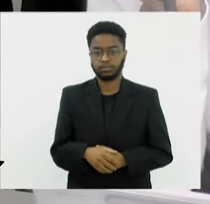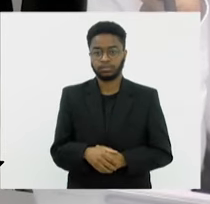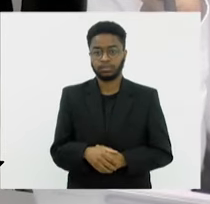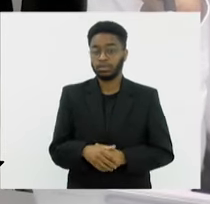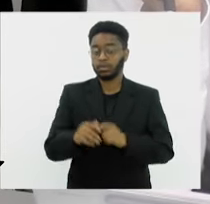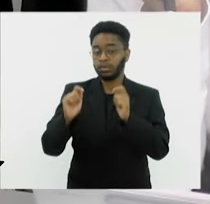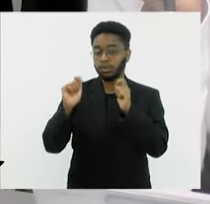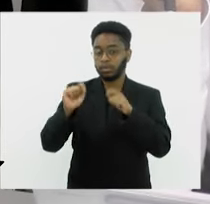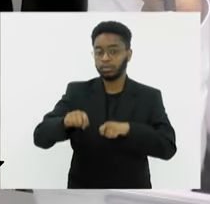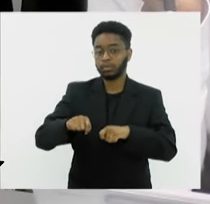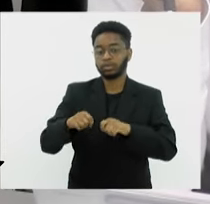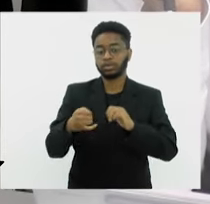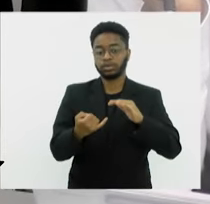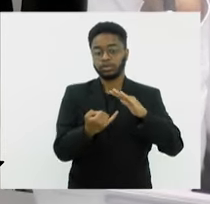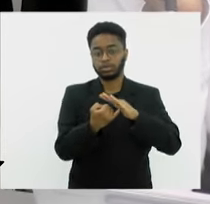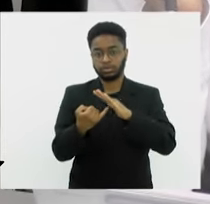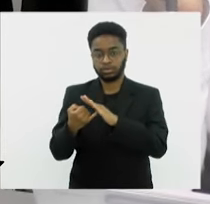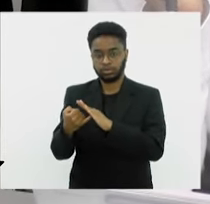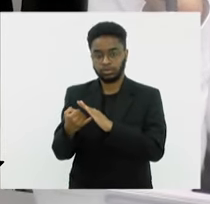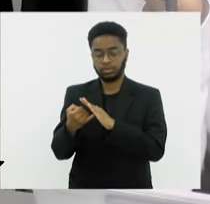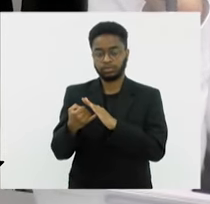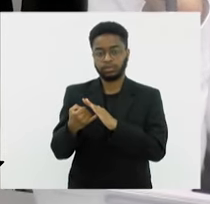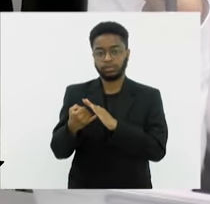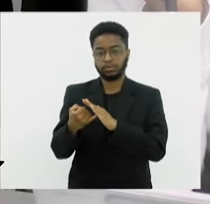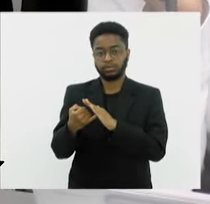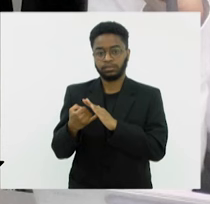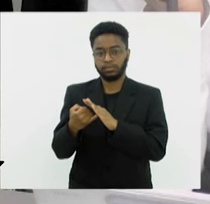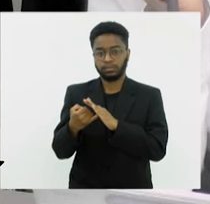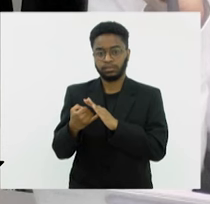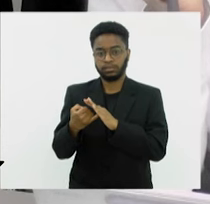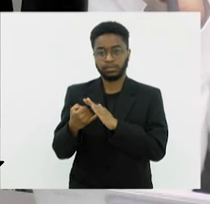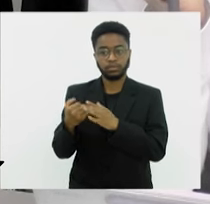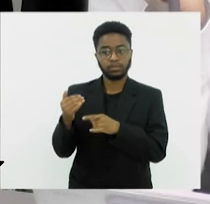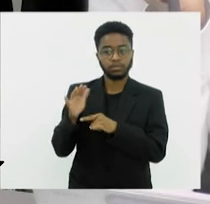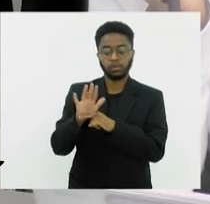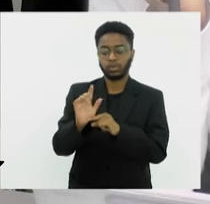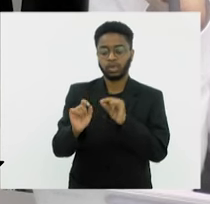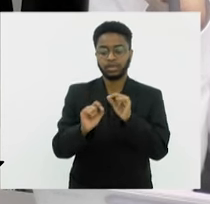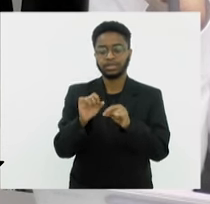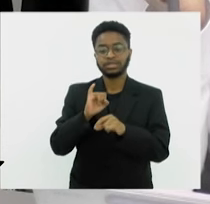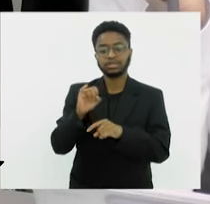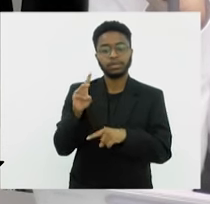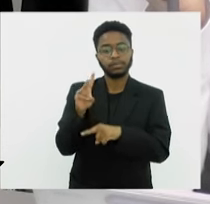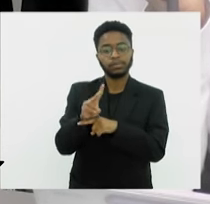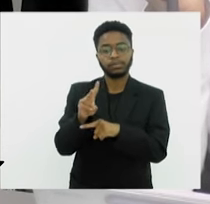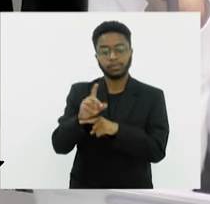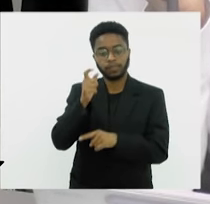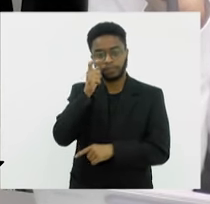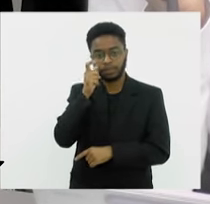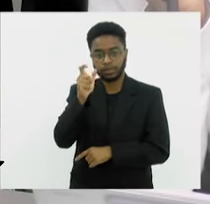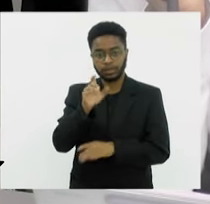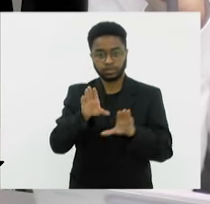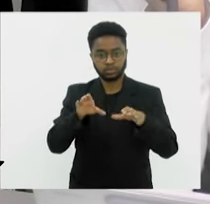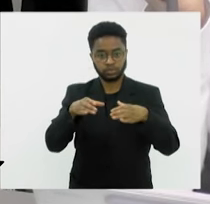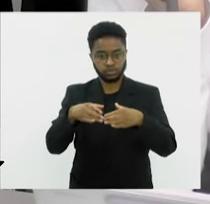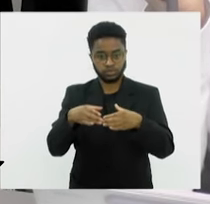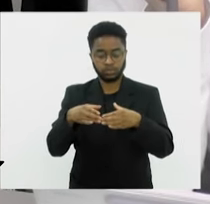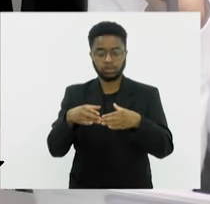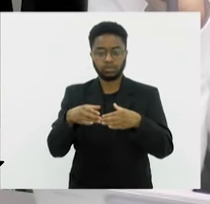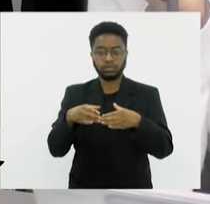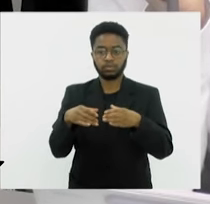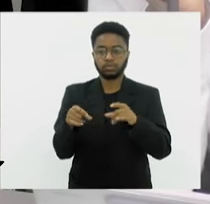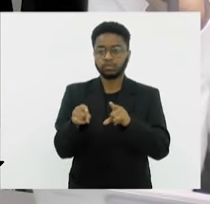possibilidade de instituição de benefícios indiretos quando existe a preservação do interesse da coletividade e